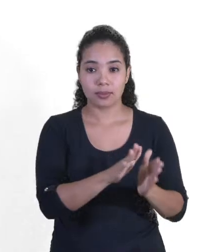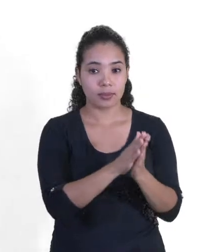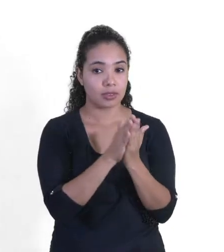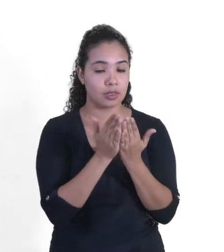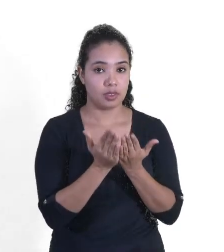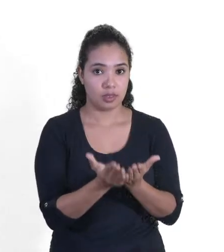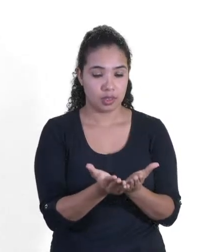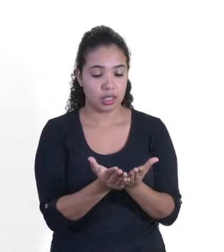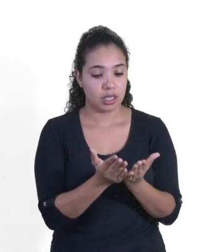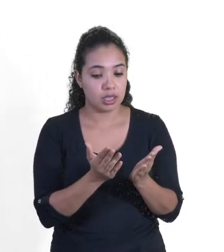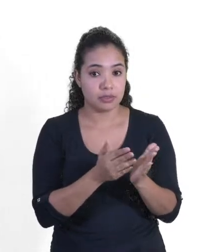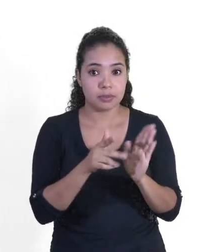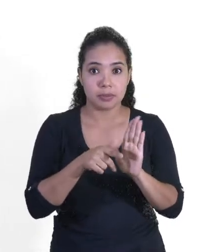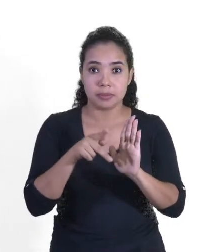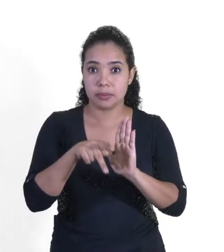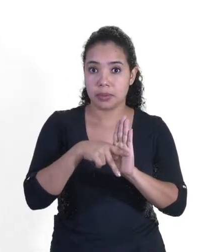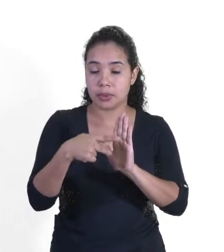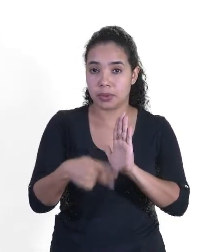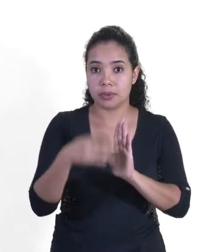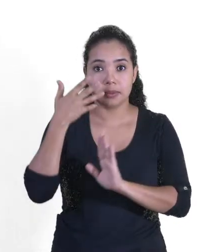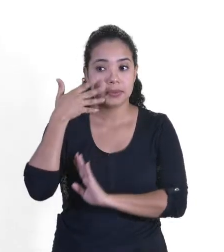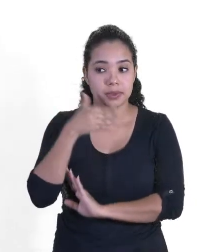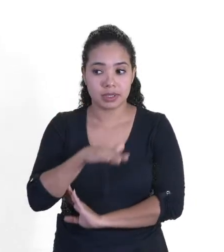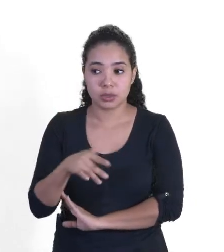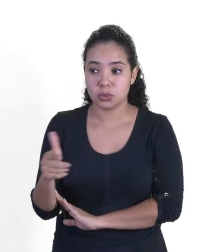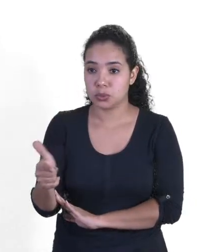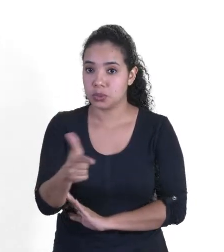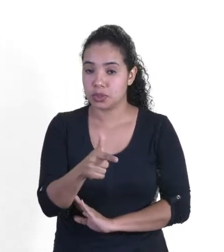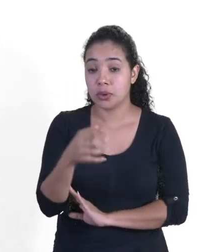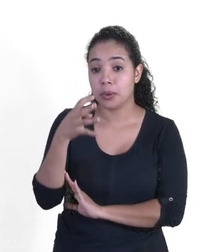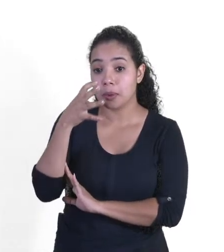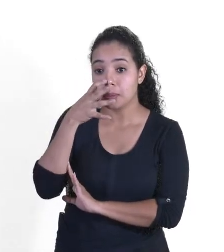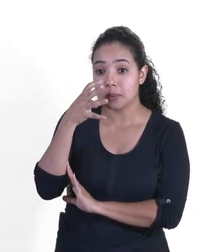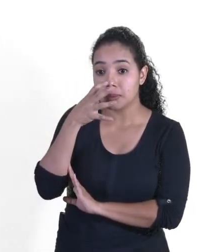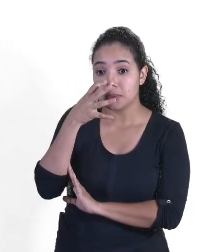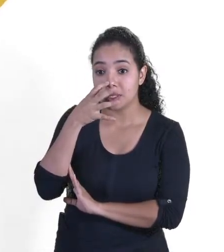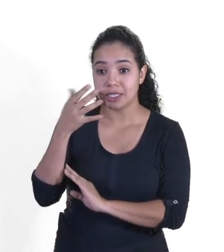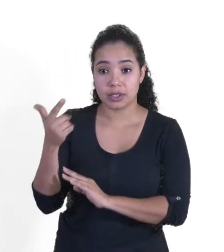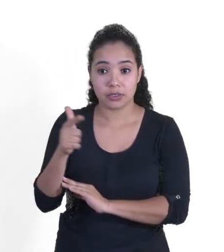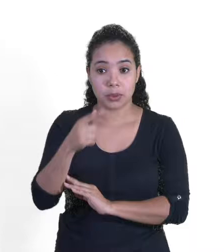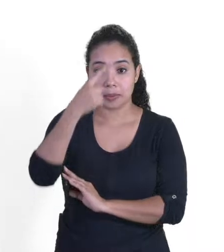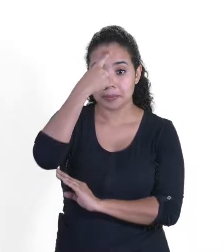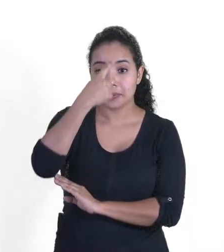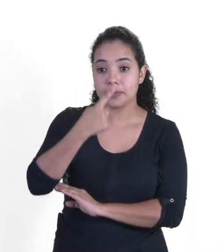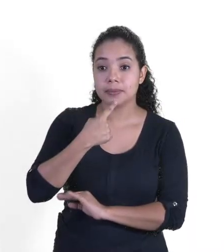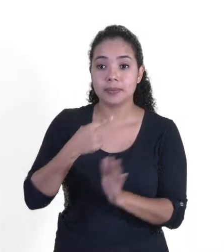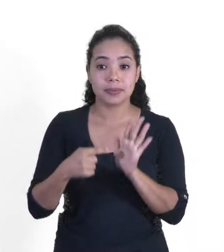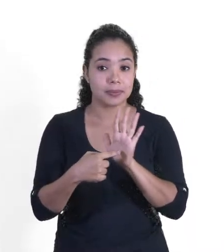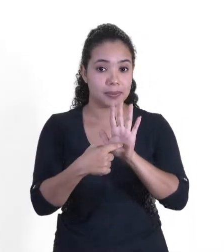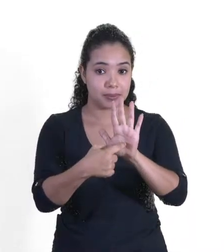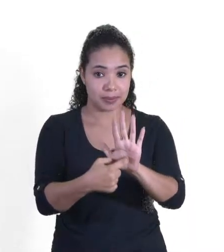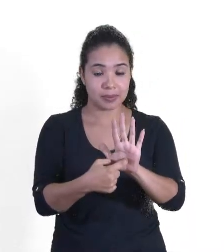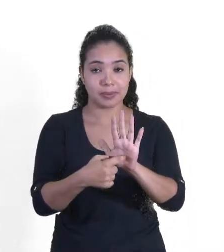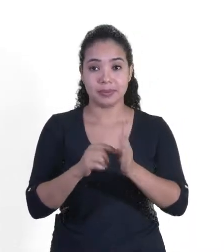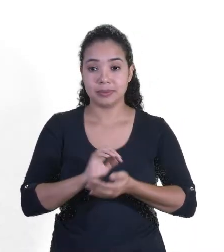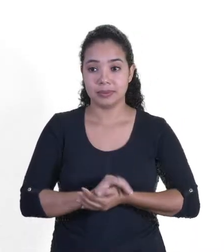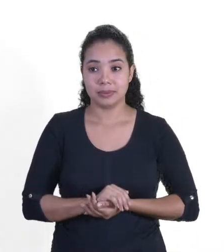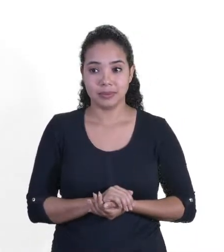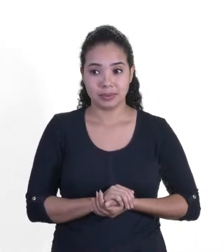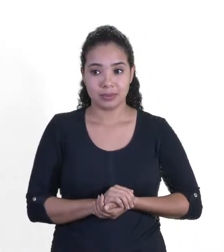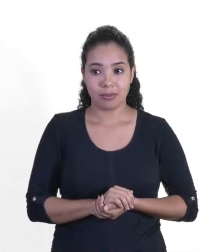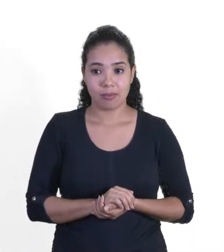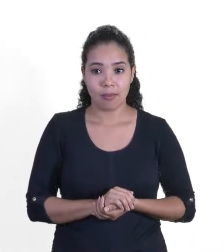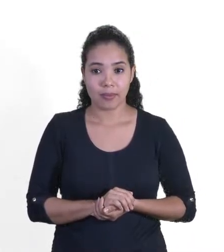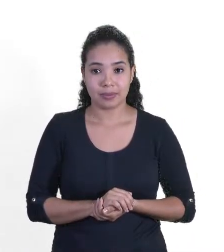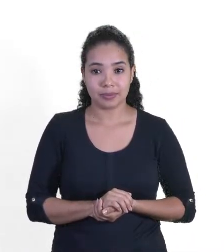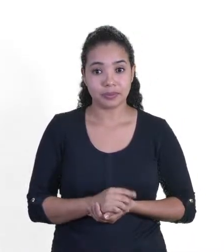atendiam às necessidades das crianças. Observe agora essa outra imagem que aparecerá aí na sua tela.